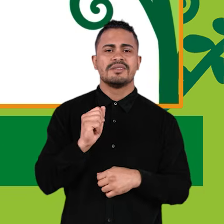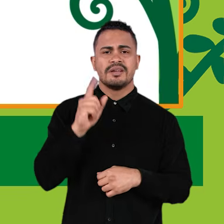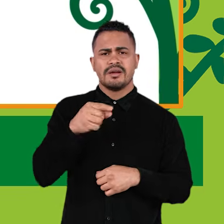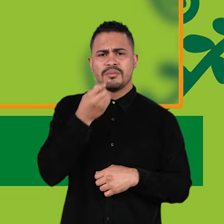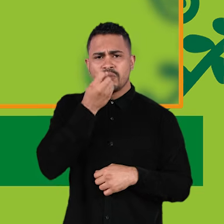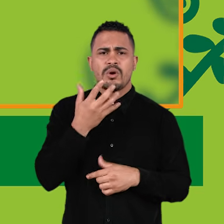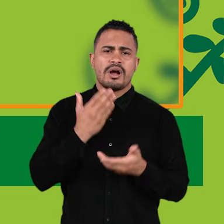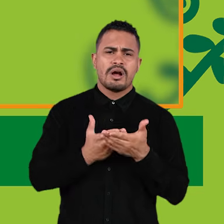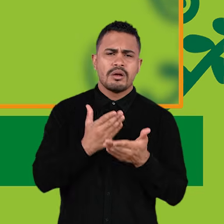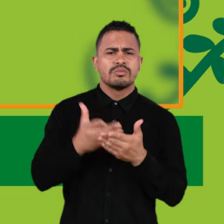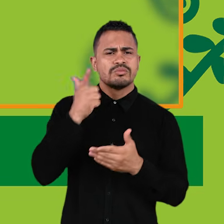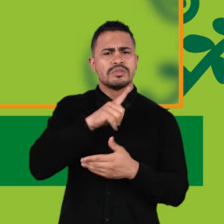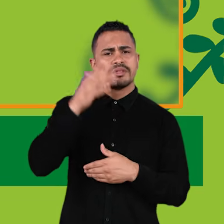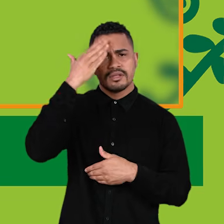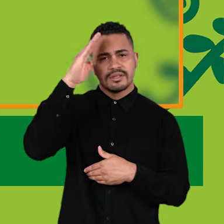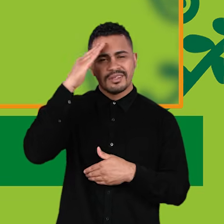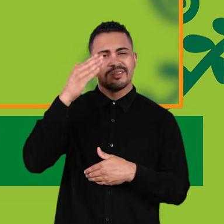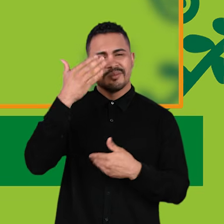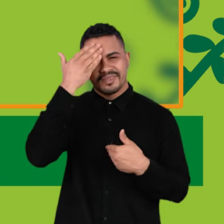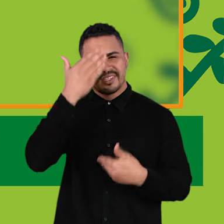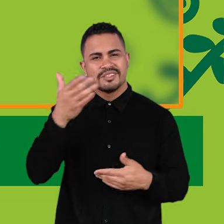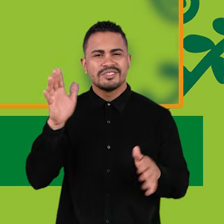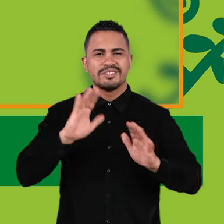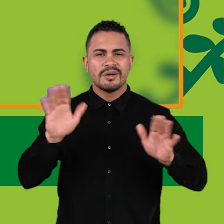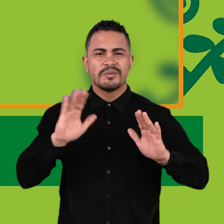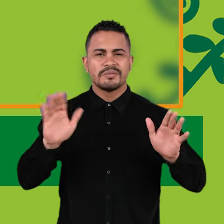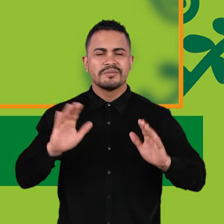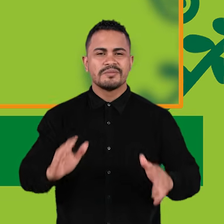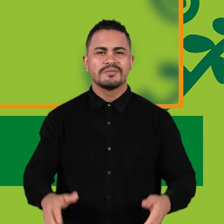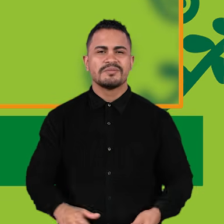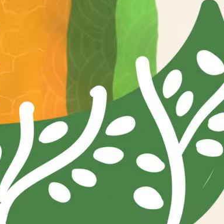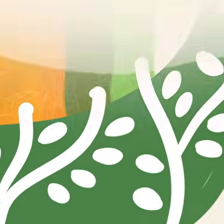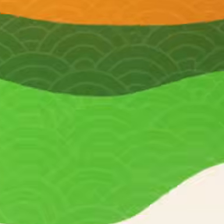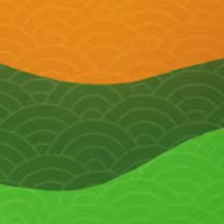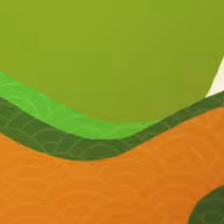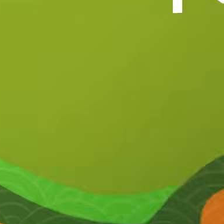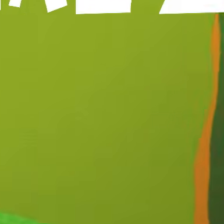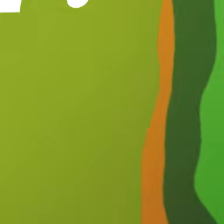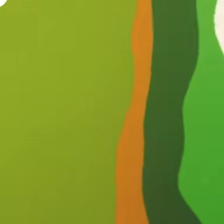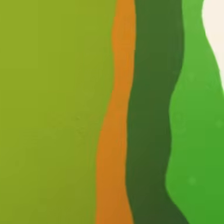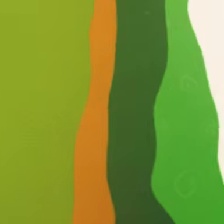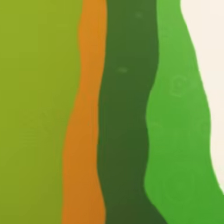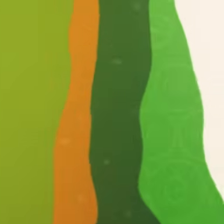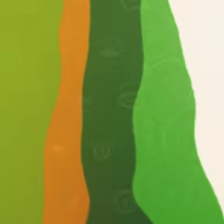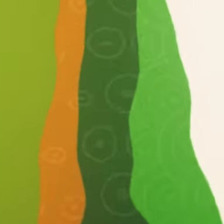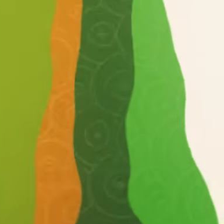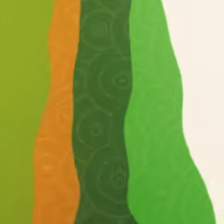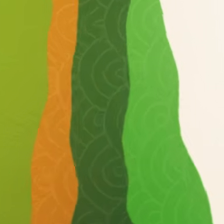uma excelente aula. Muitíssimo obrigado e até a próxima. Até mais!